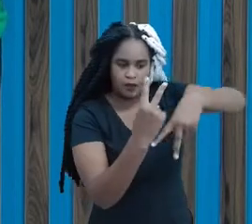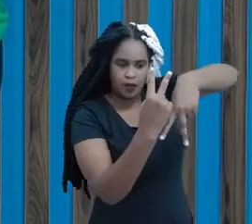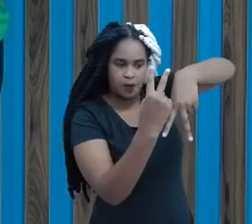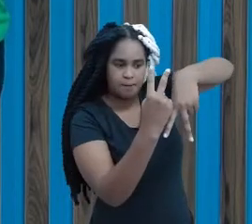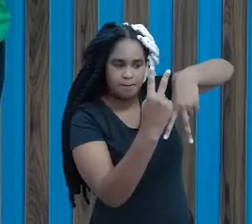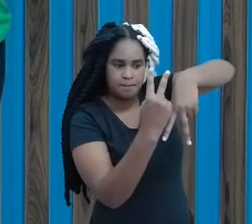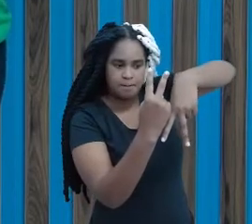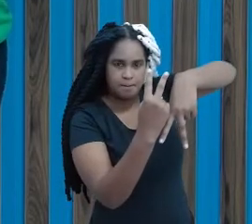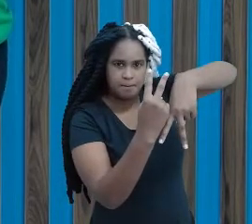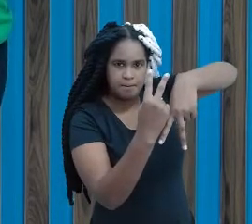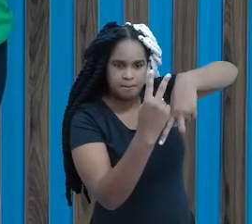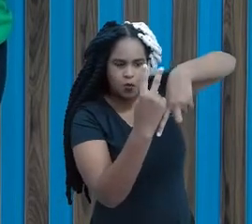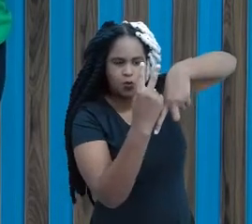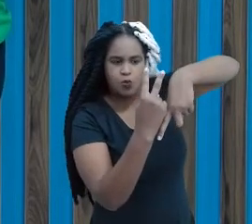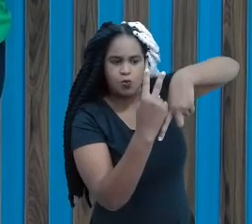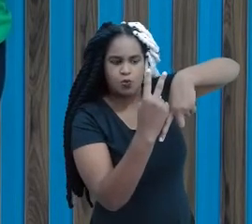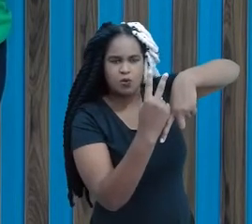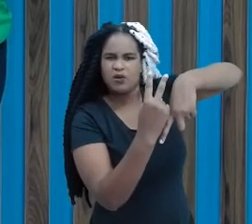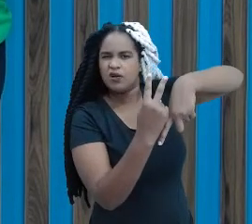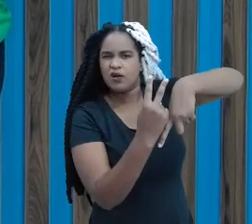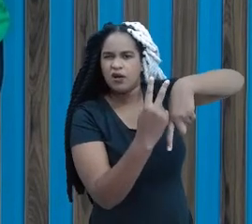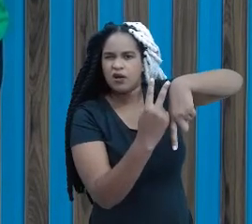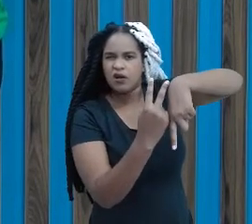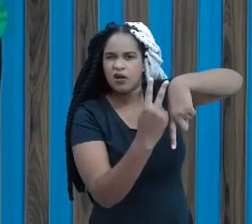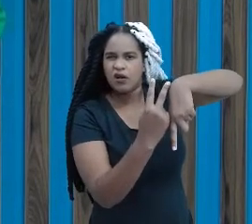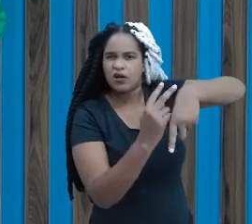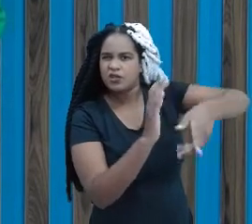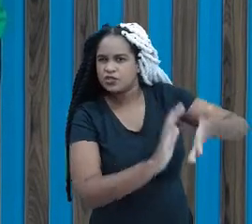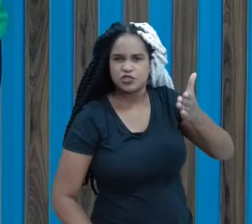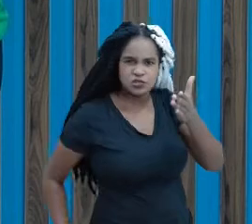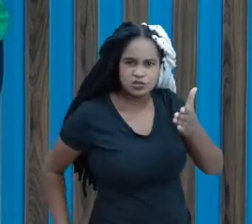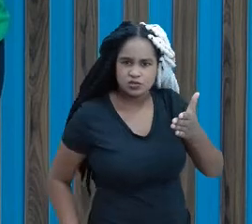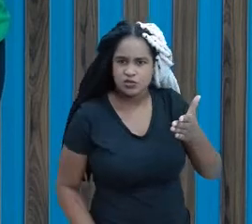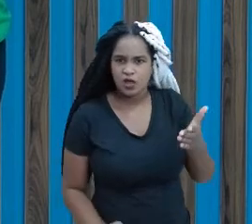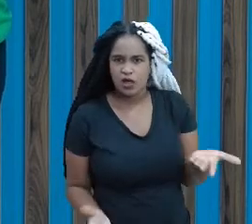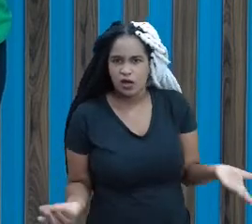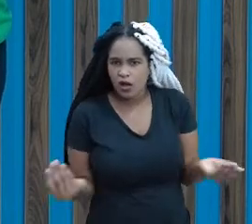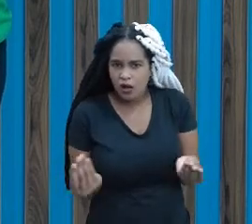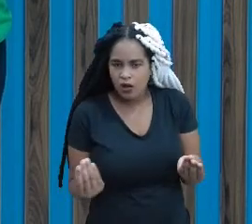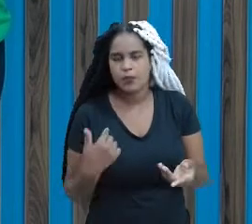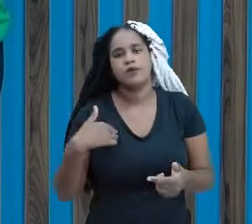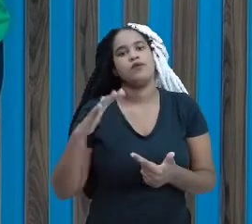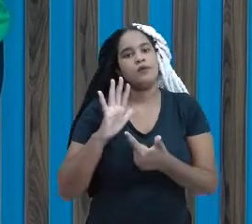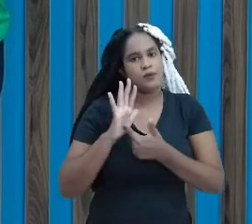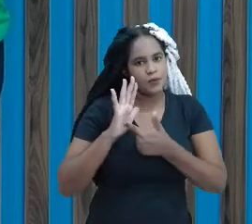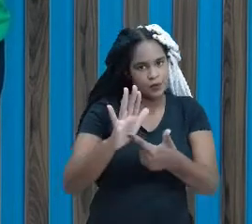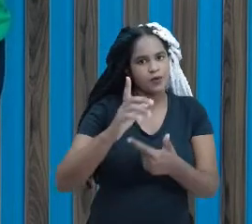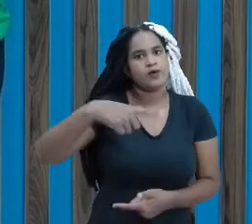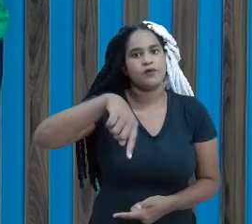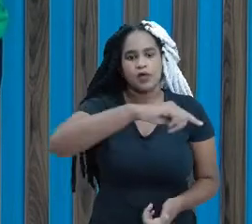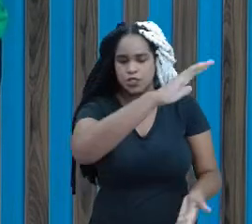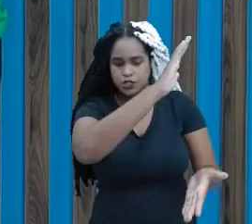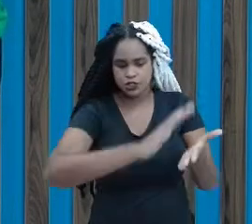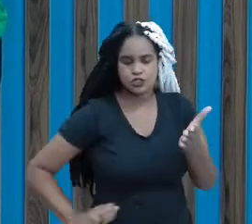parte daquele... Deletado, professora? É, deletado. Eu vou mostrar para vocês. Existe essa história de